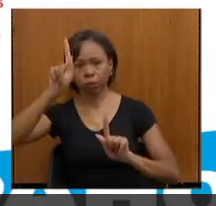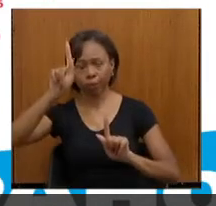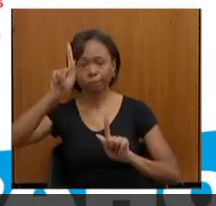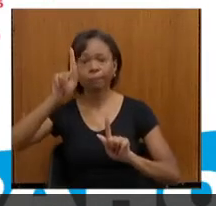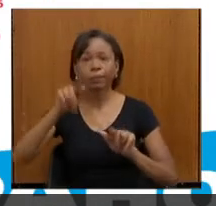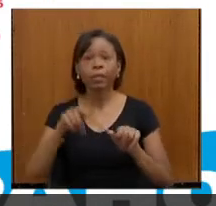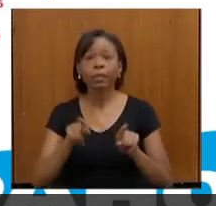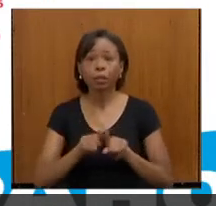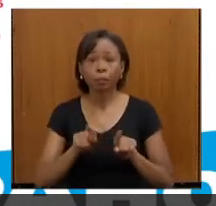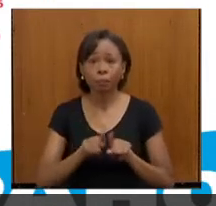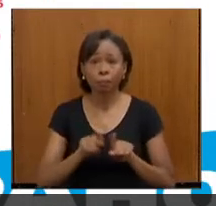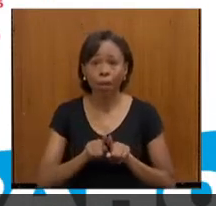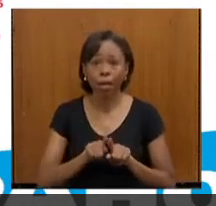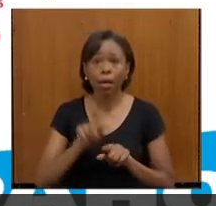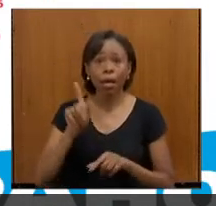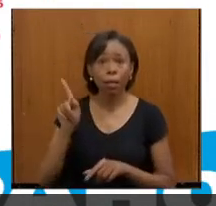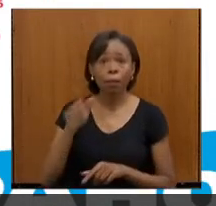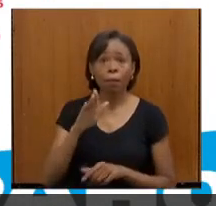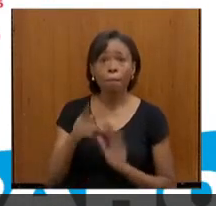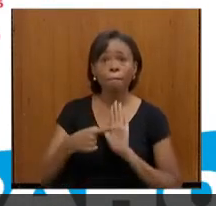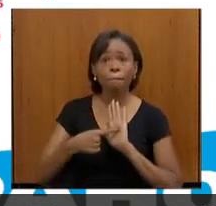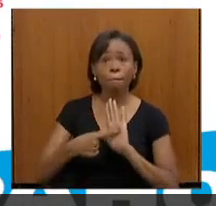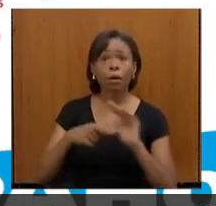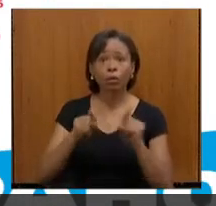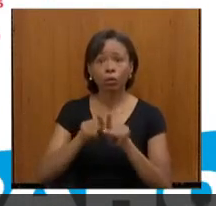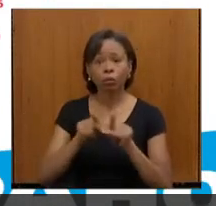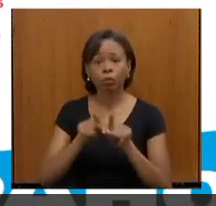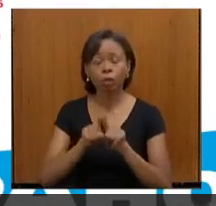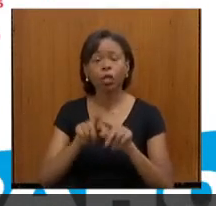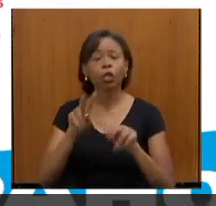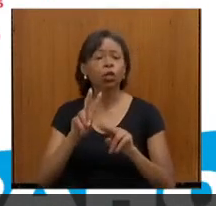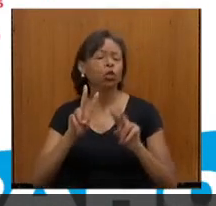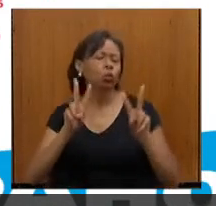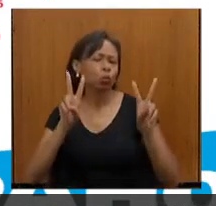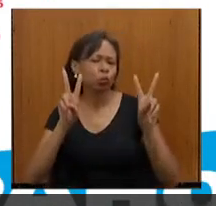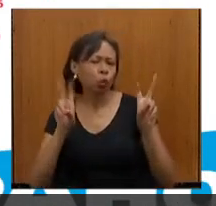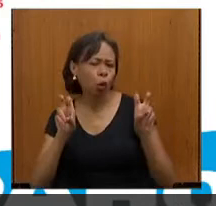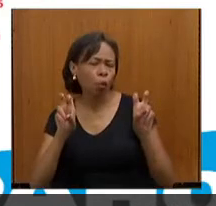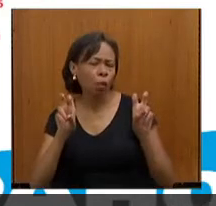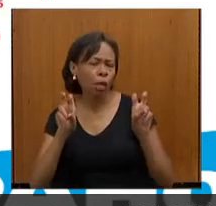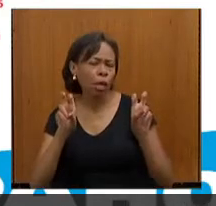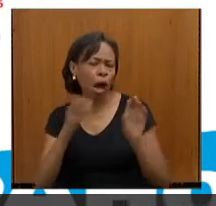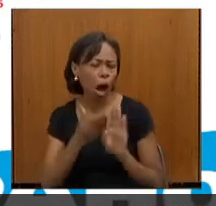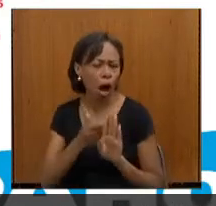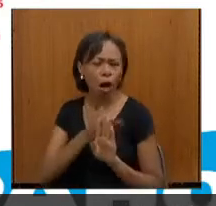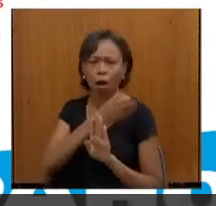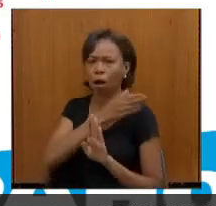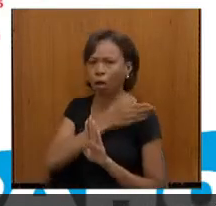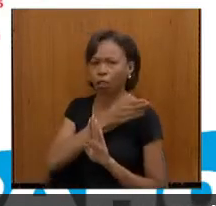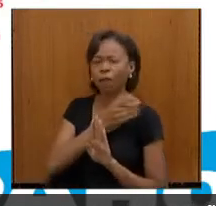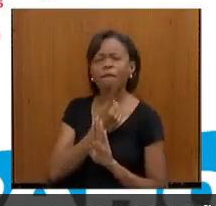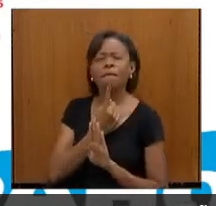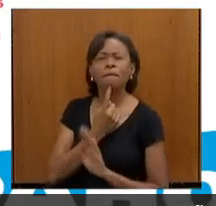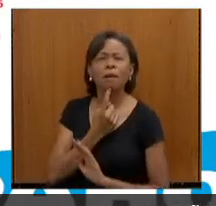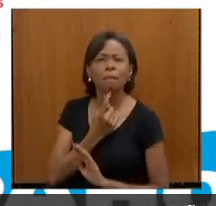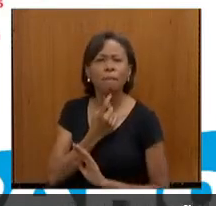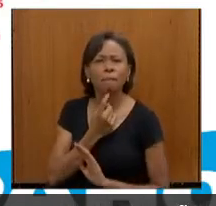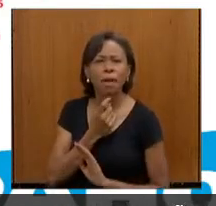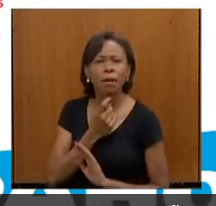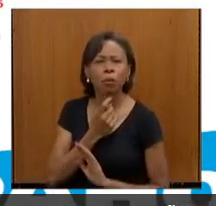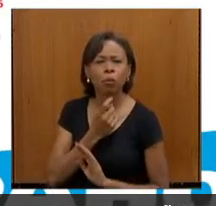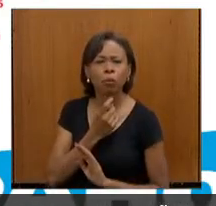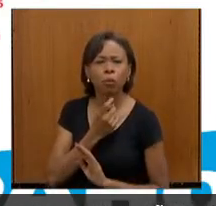disso, mostrando que também, em relação ao dado anterior, é o pontinho vermelho,